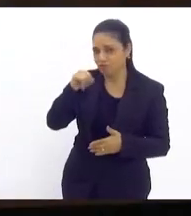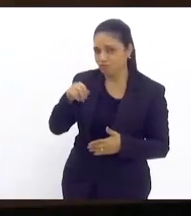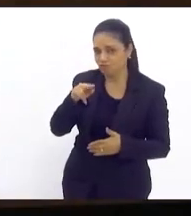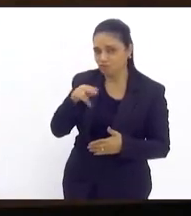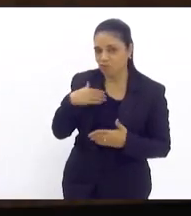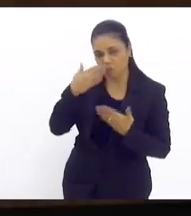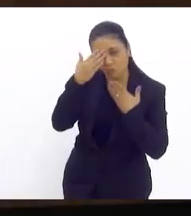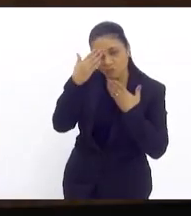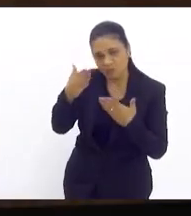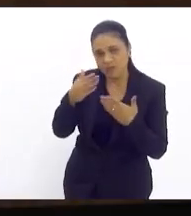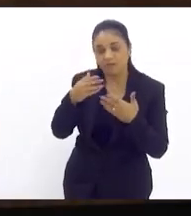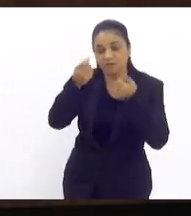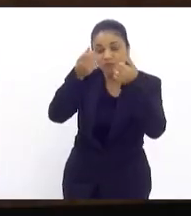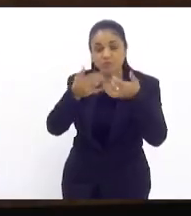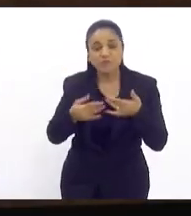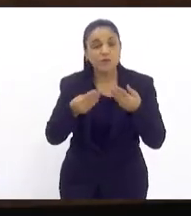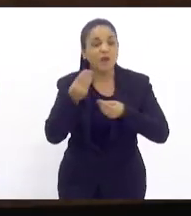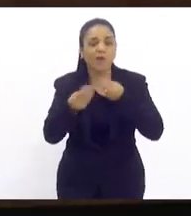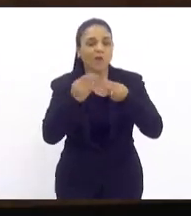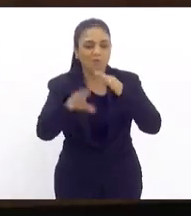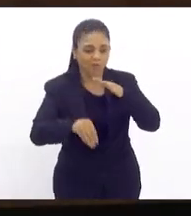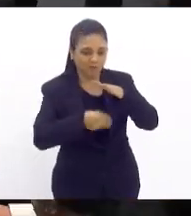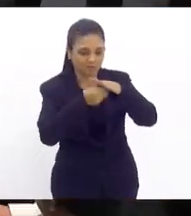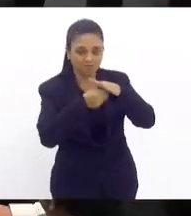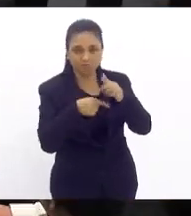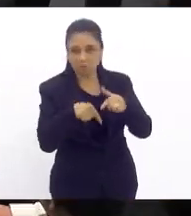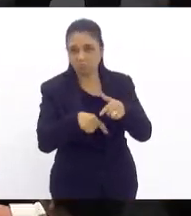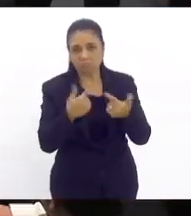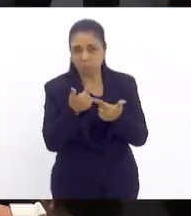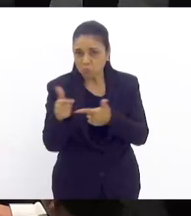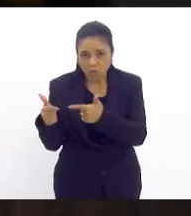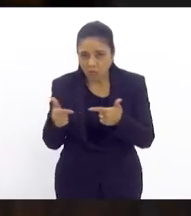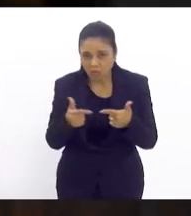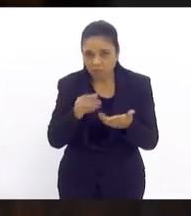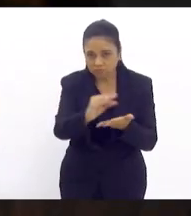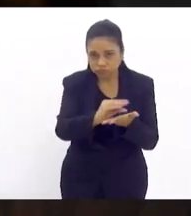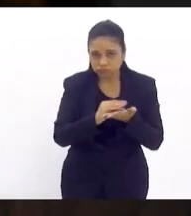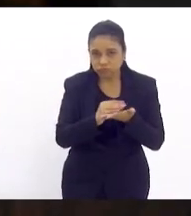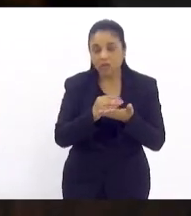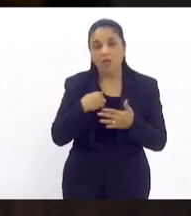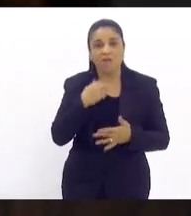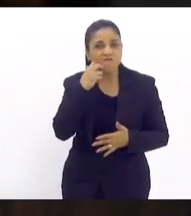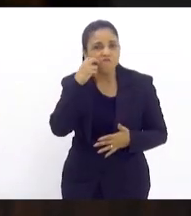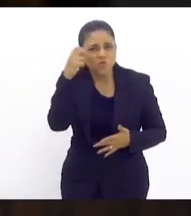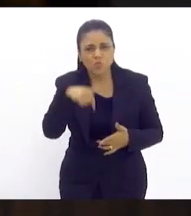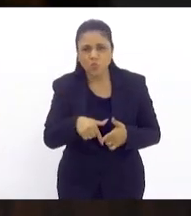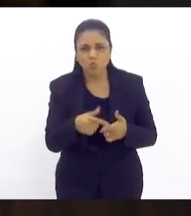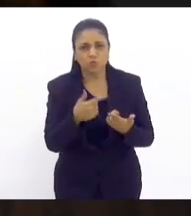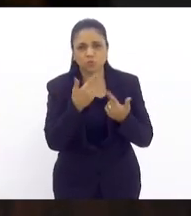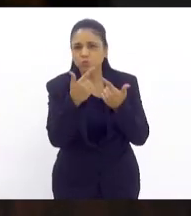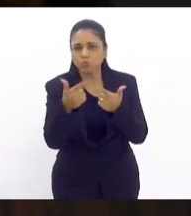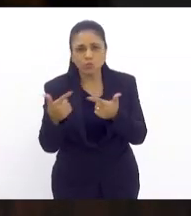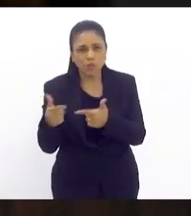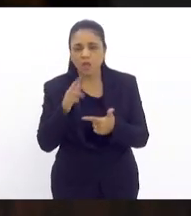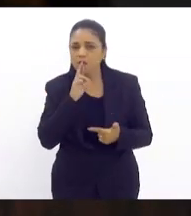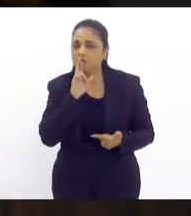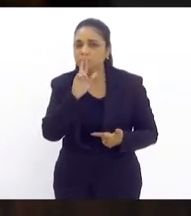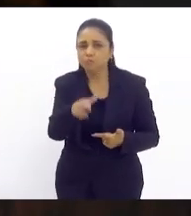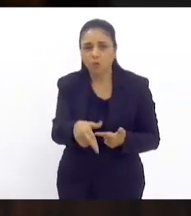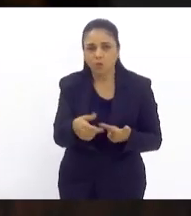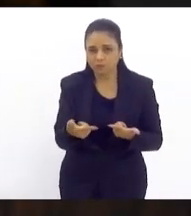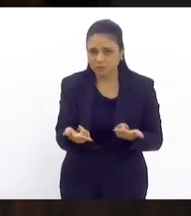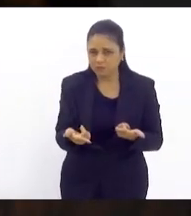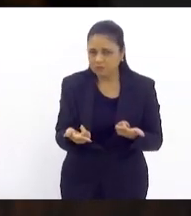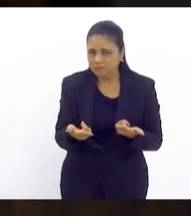difícil explicar pro nosso leitor que emenda no rio não existia obrigado e é de forma É vergonhoso a gente não ter uma resposta para dar para